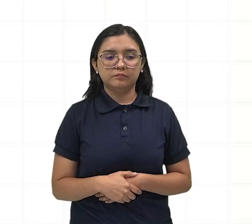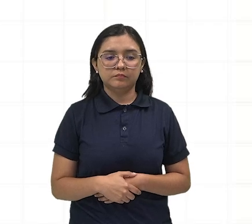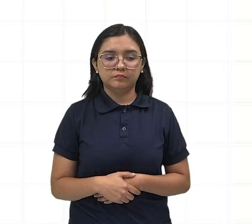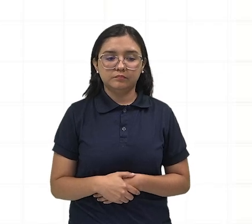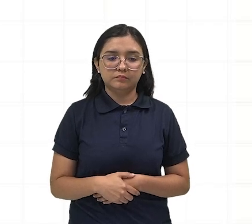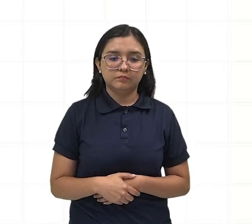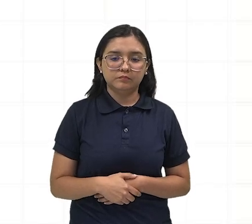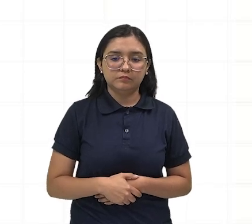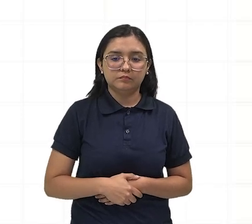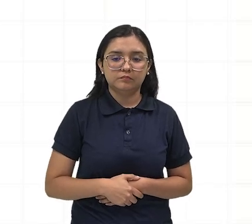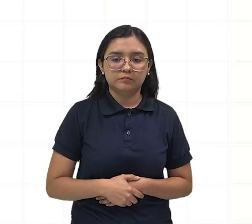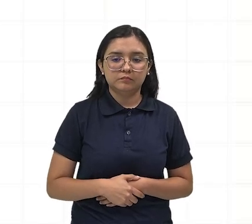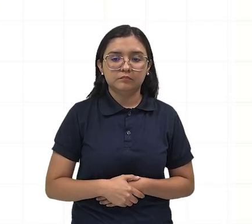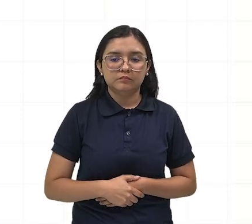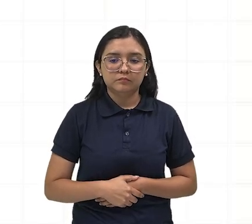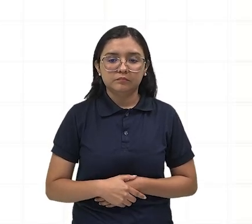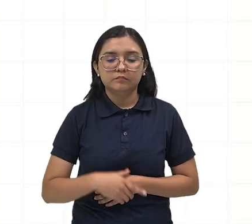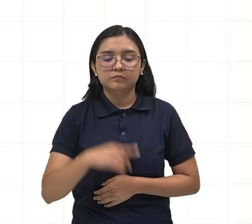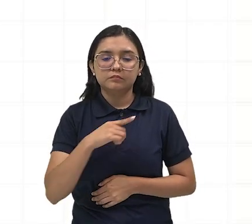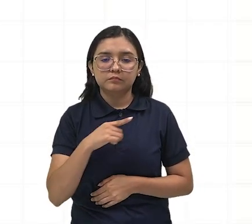aqui de outra cor.